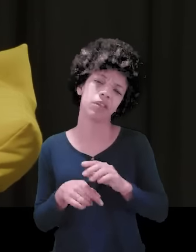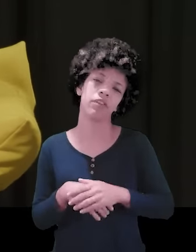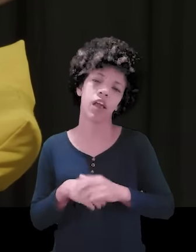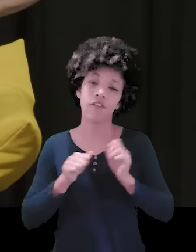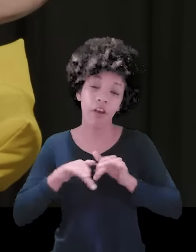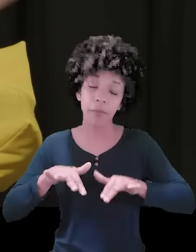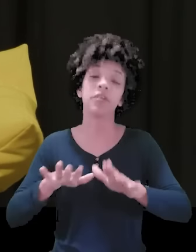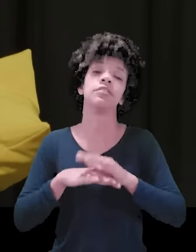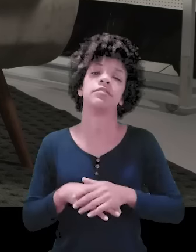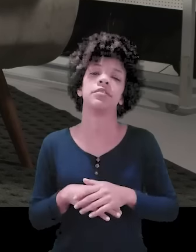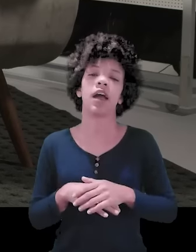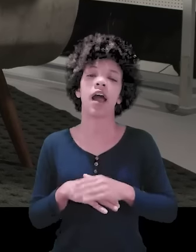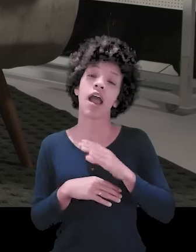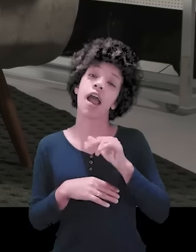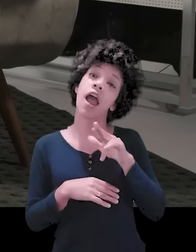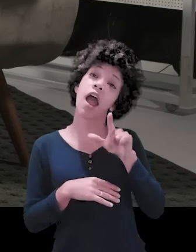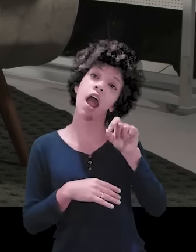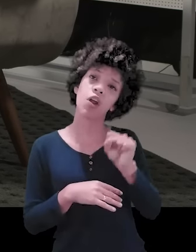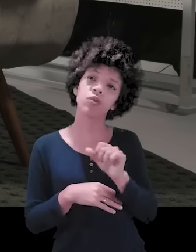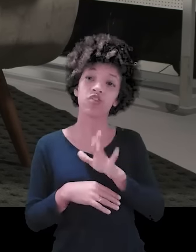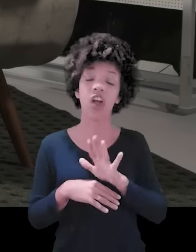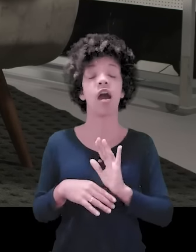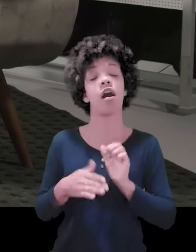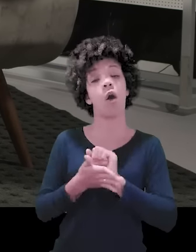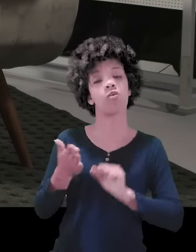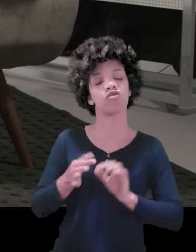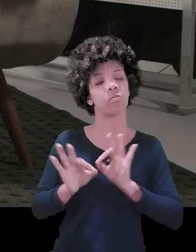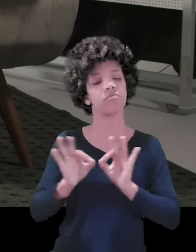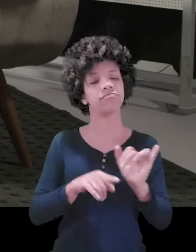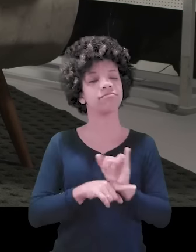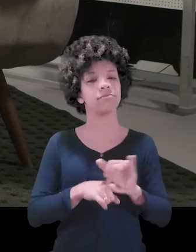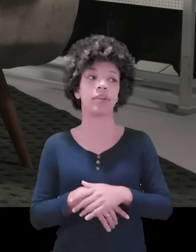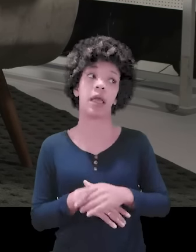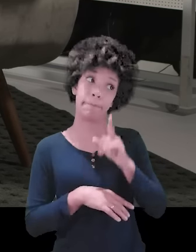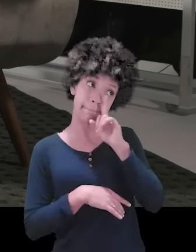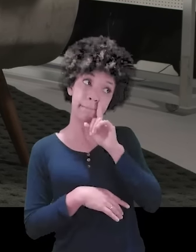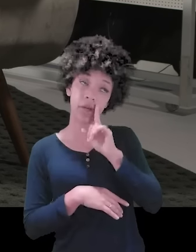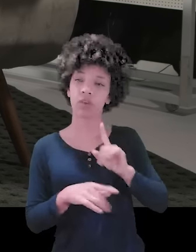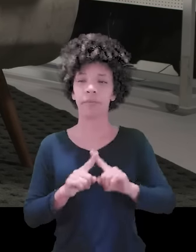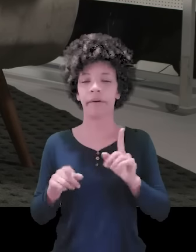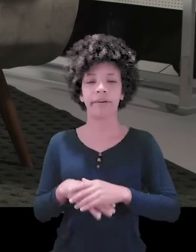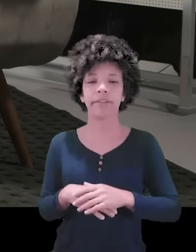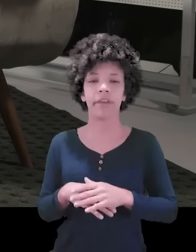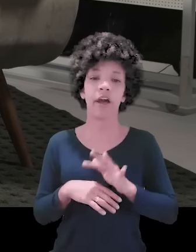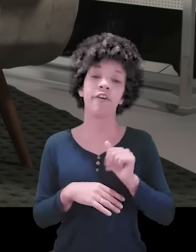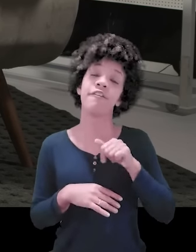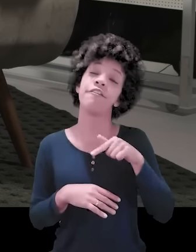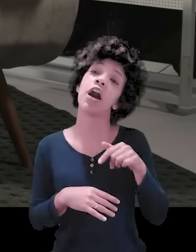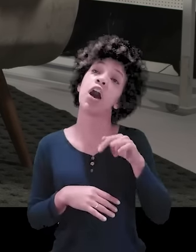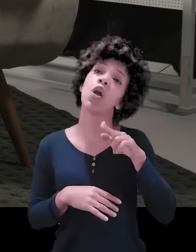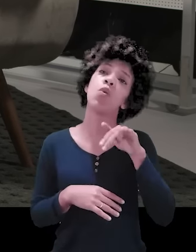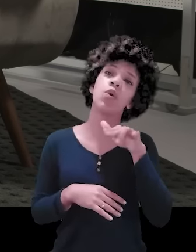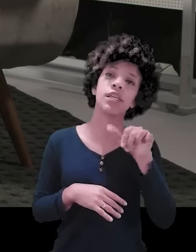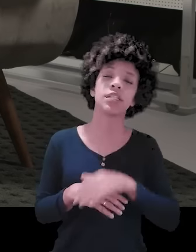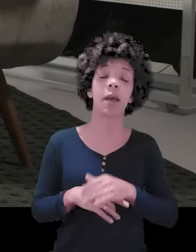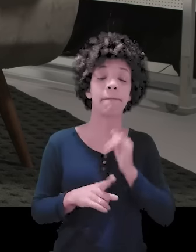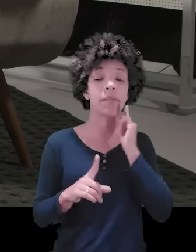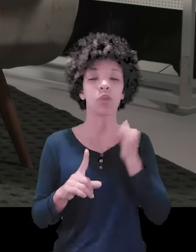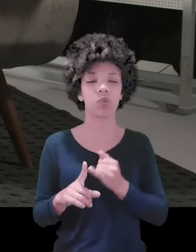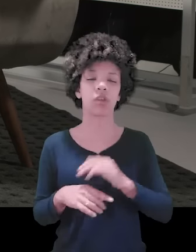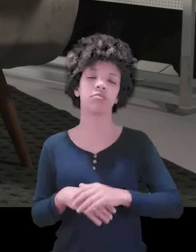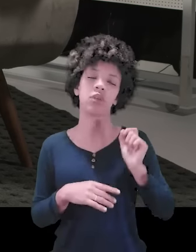vai bom para vai ter Carlos telegram já tá armando os algoritmos para mim poder perigoso vai estar lá vândalos a sonsa me denunciando